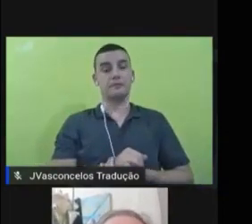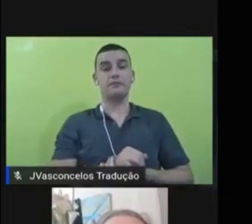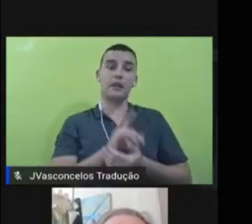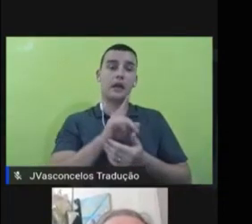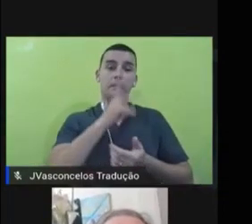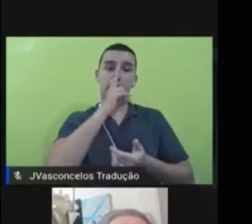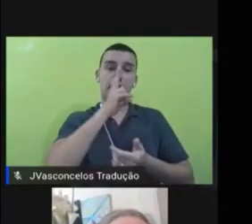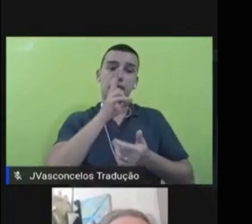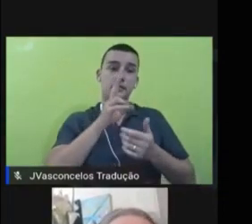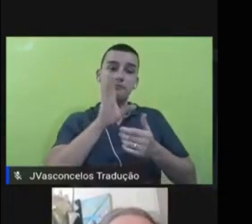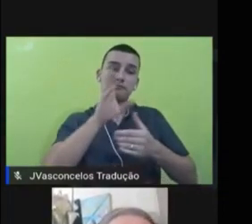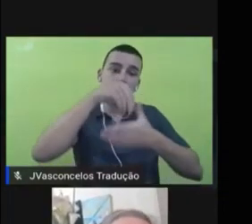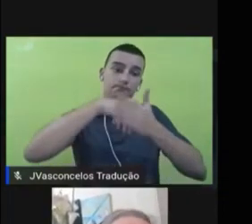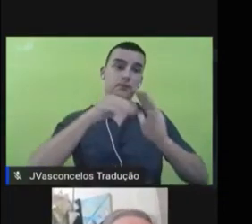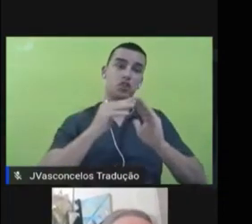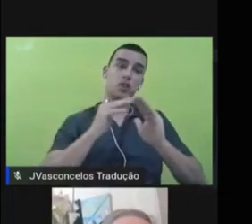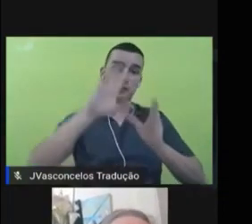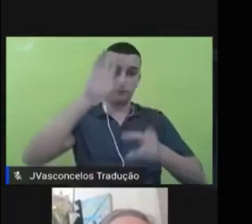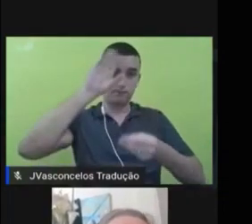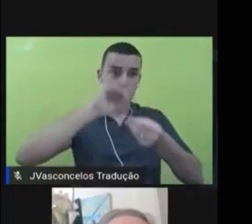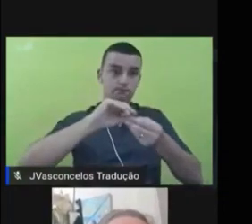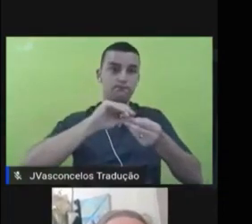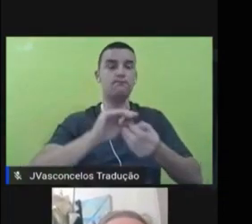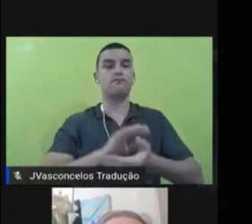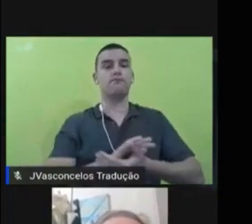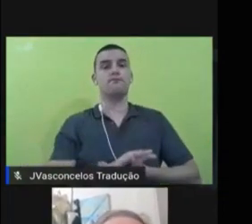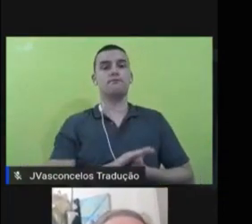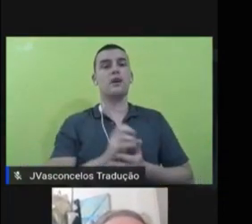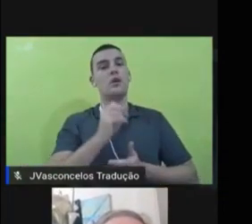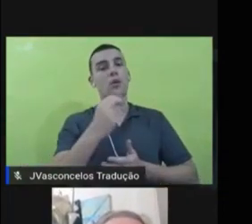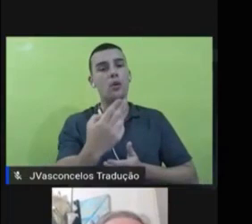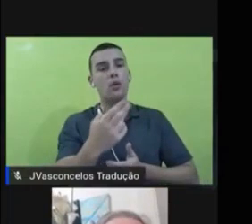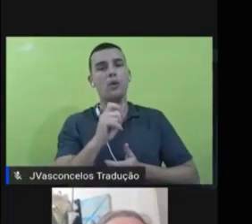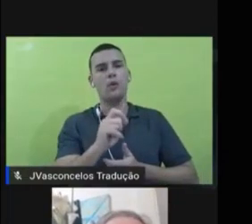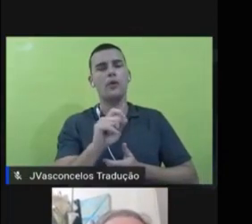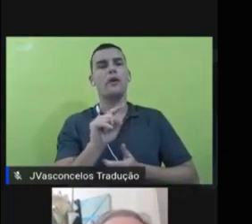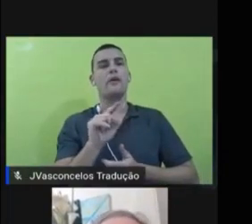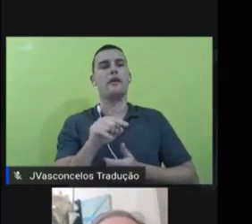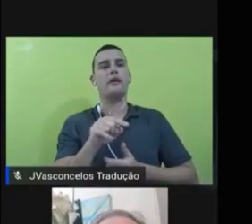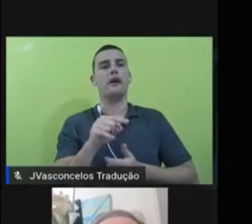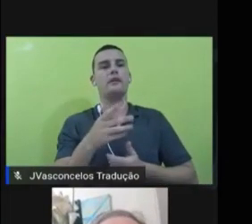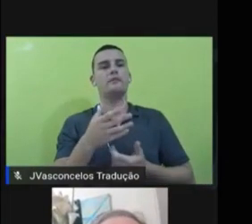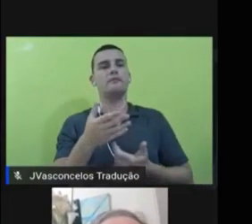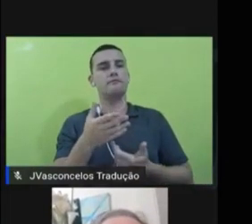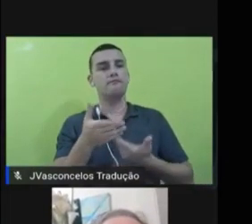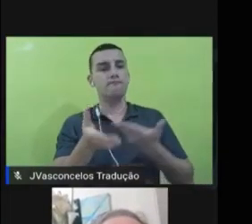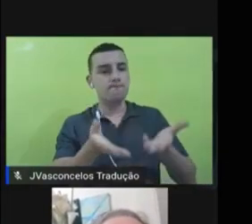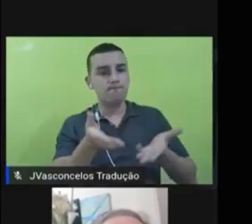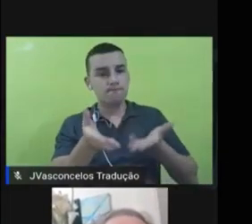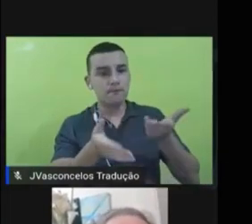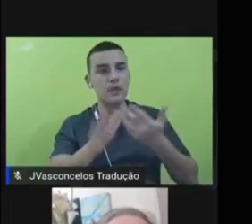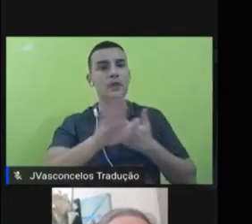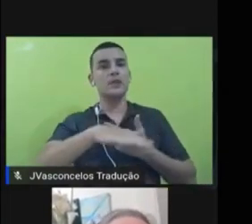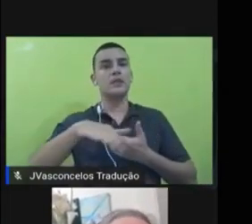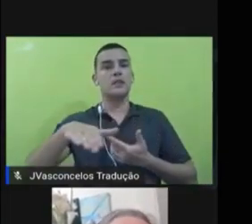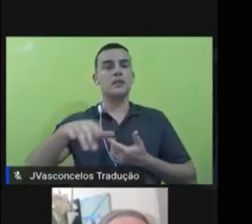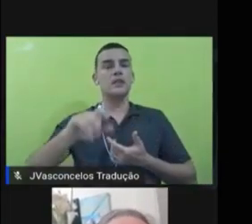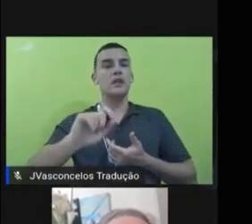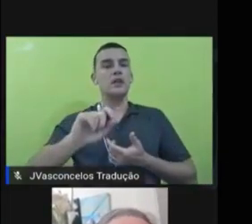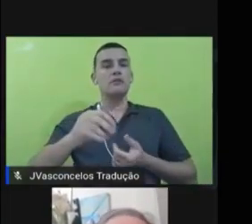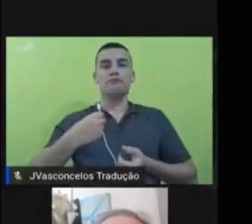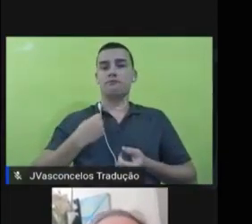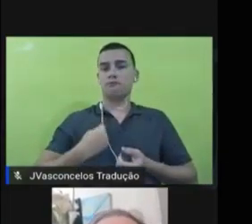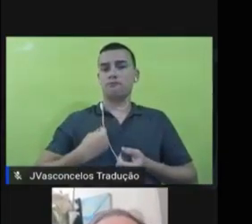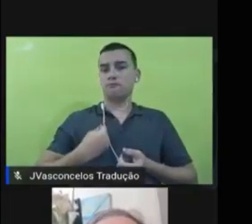domiciliar. Ou também um atendimento que seja prestado também crianças que vivam, né,